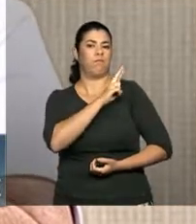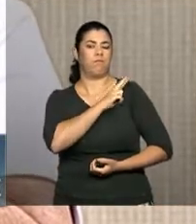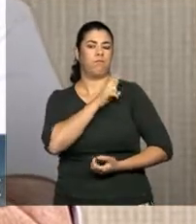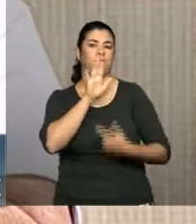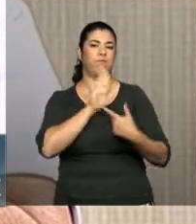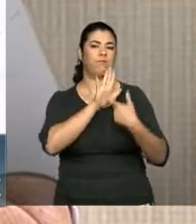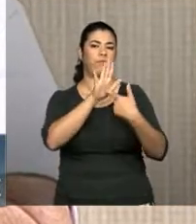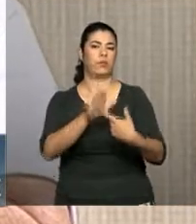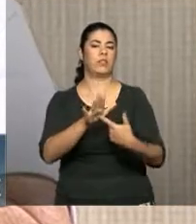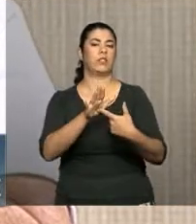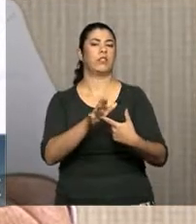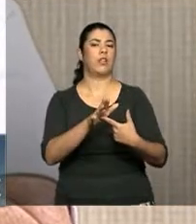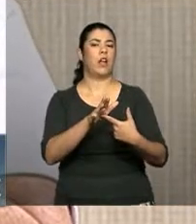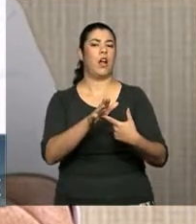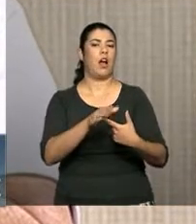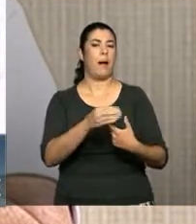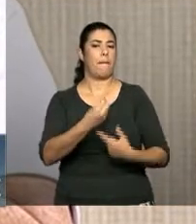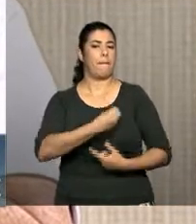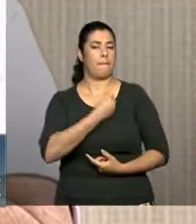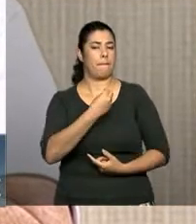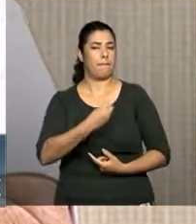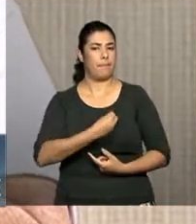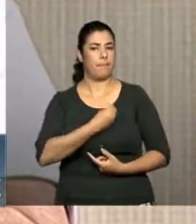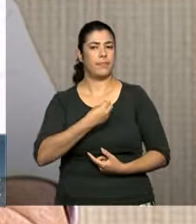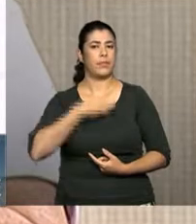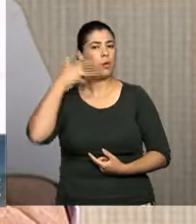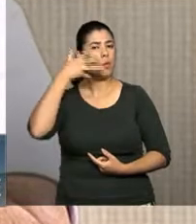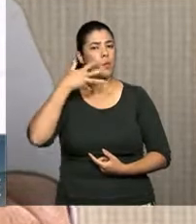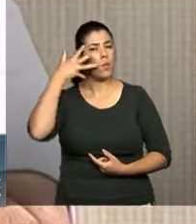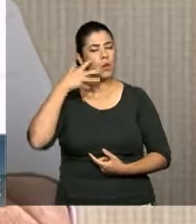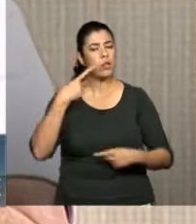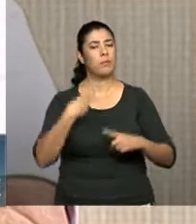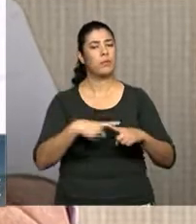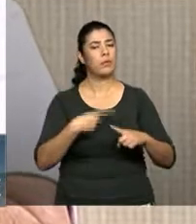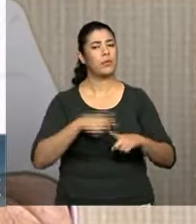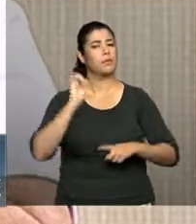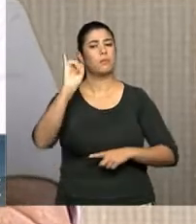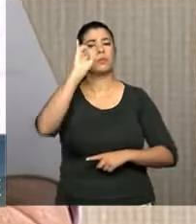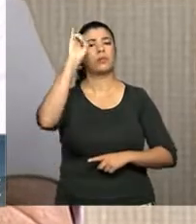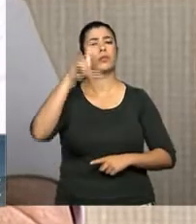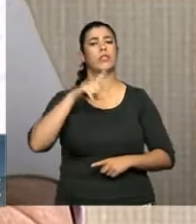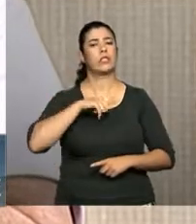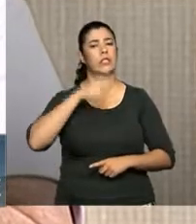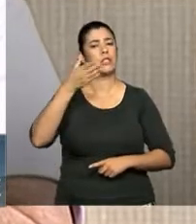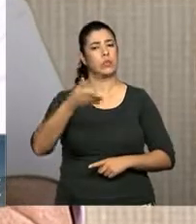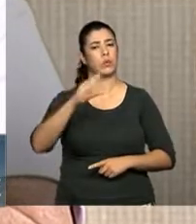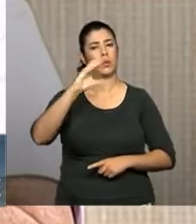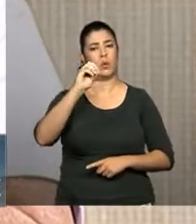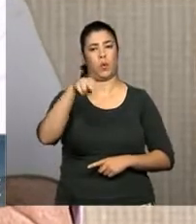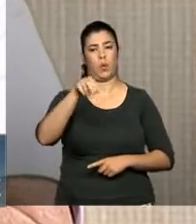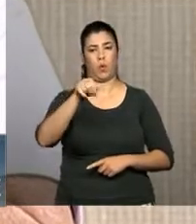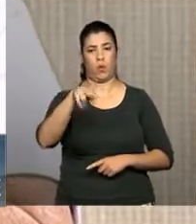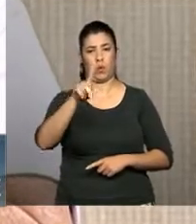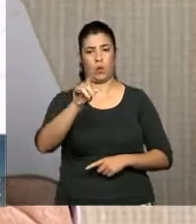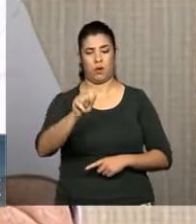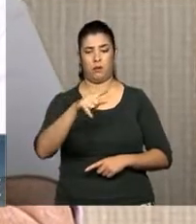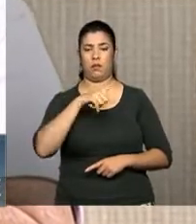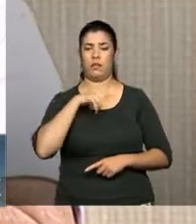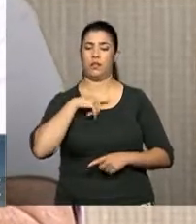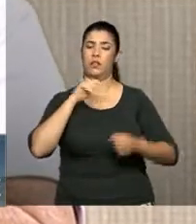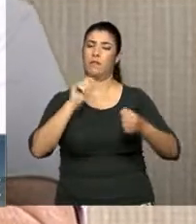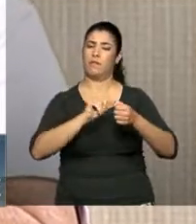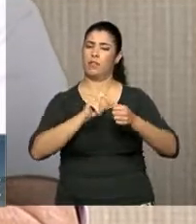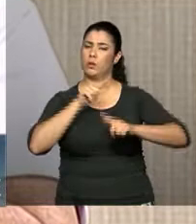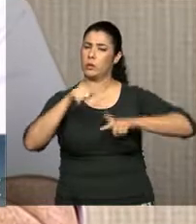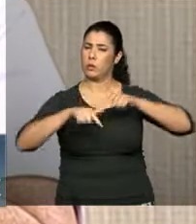peso político pela importância que o conanda tem pelo trabalho que desenvolve há